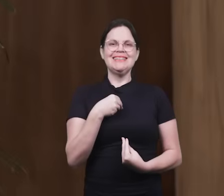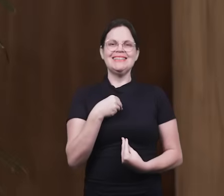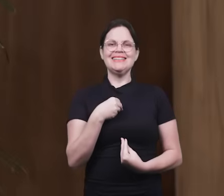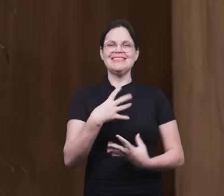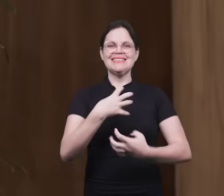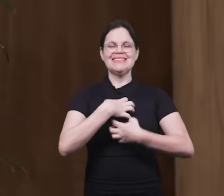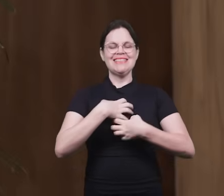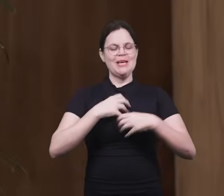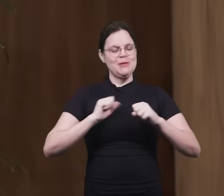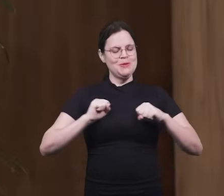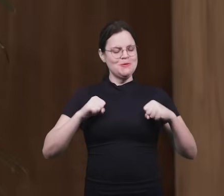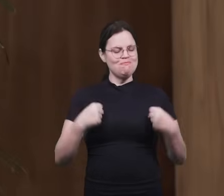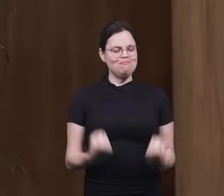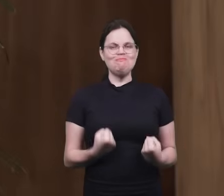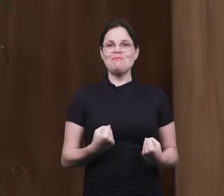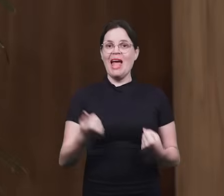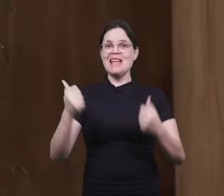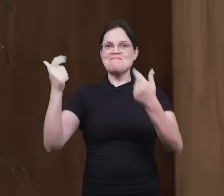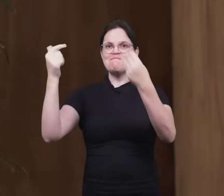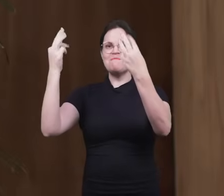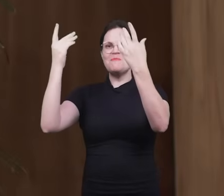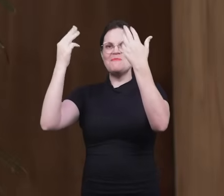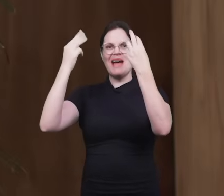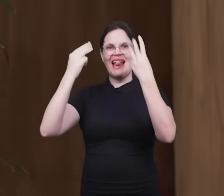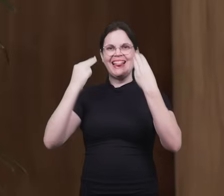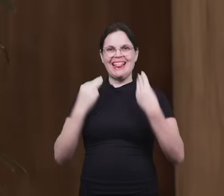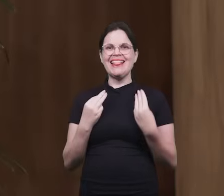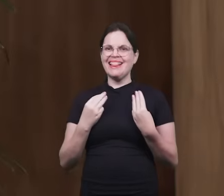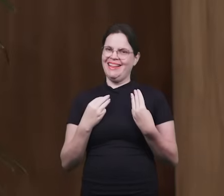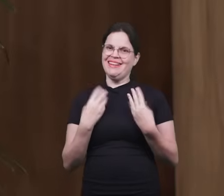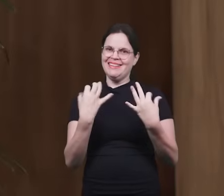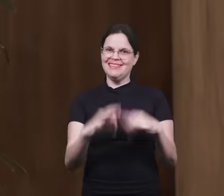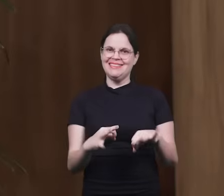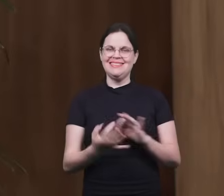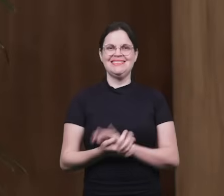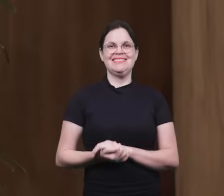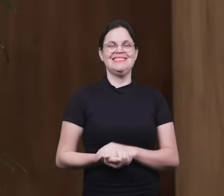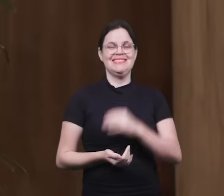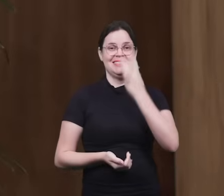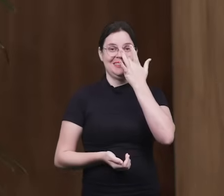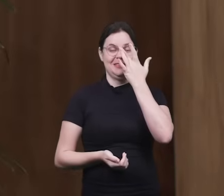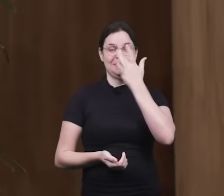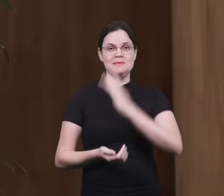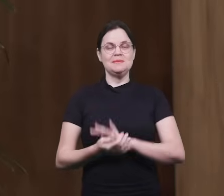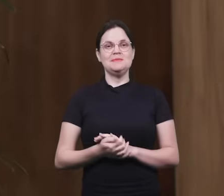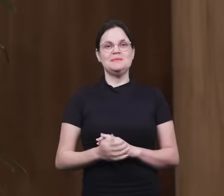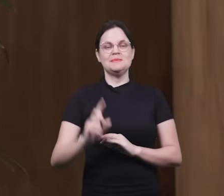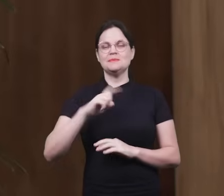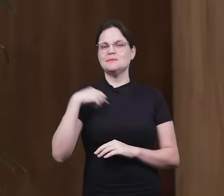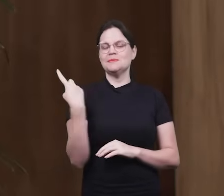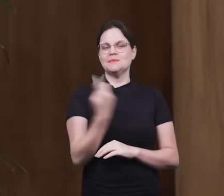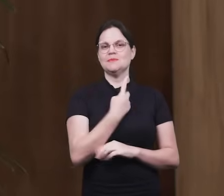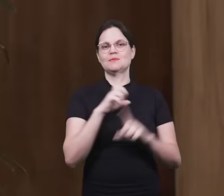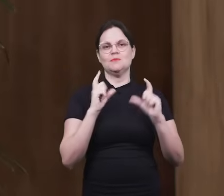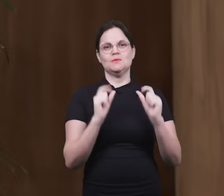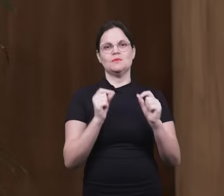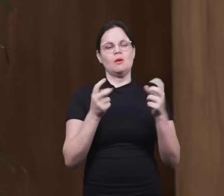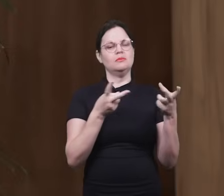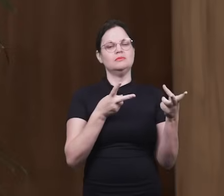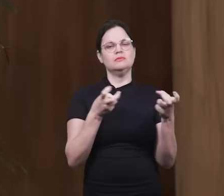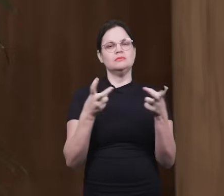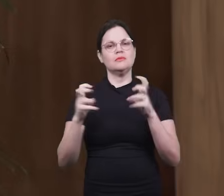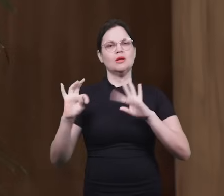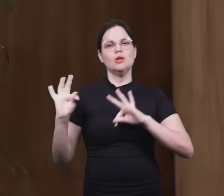alimentada por esse maná celestial. Glória a Deus. Mas, pastor Jerônimo, quando nós olhamos tudo que